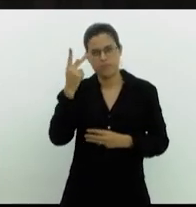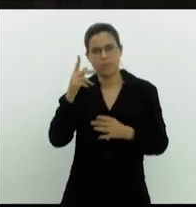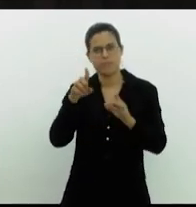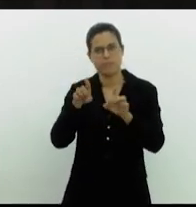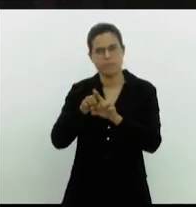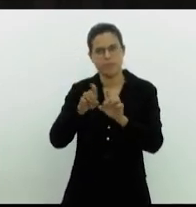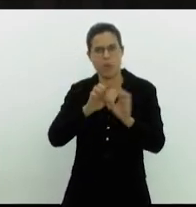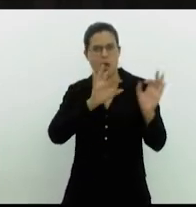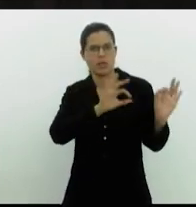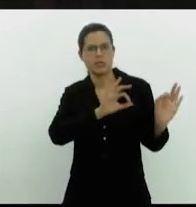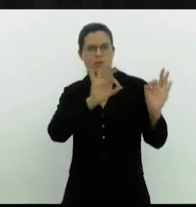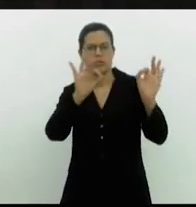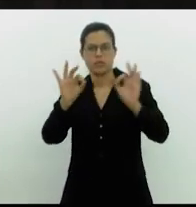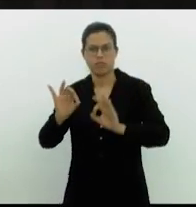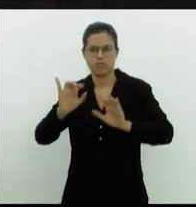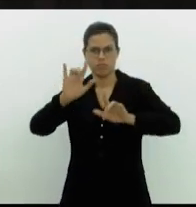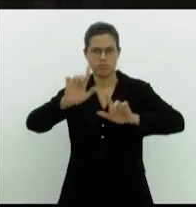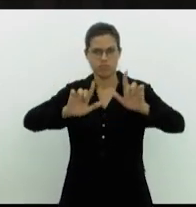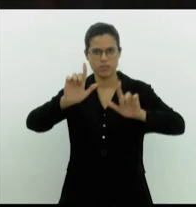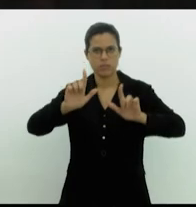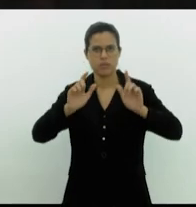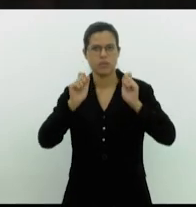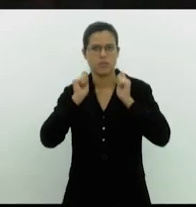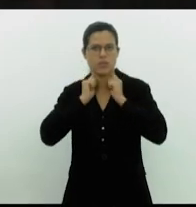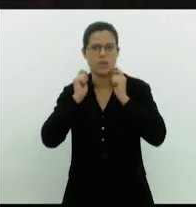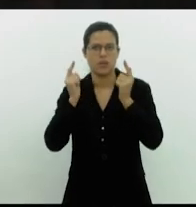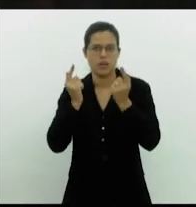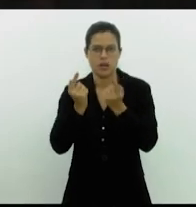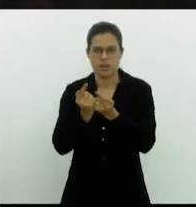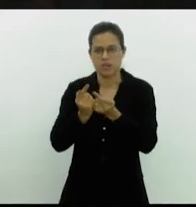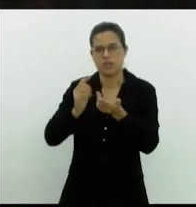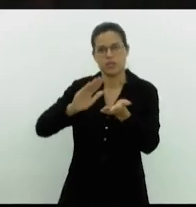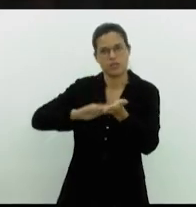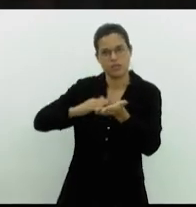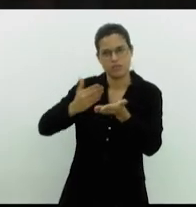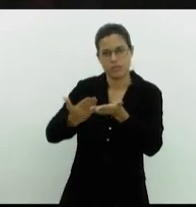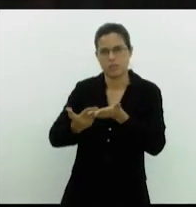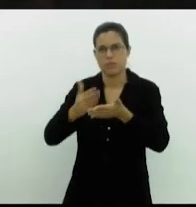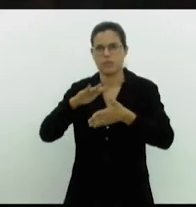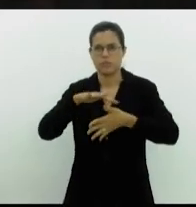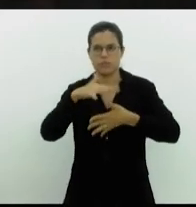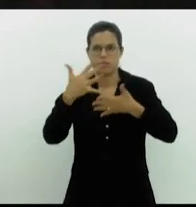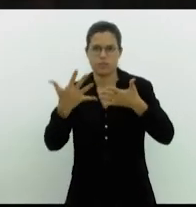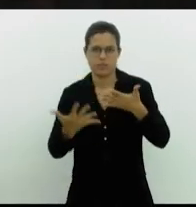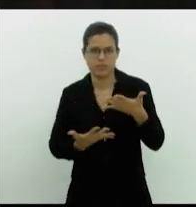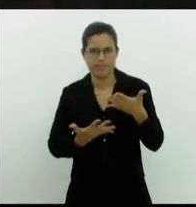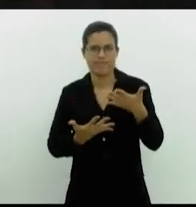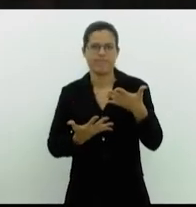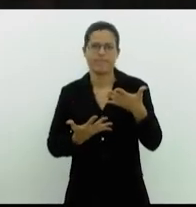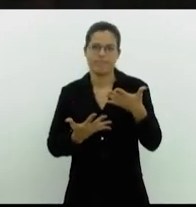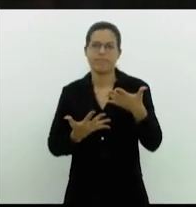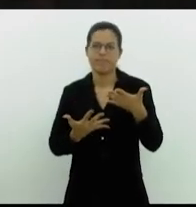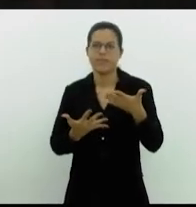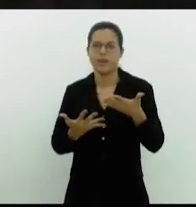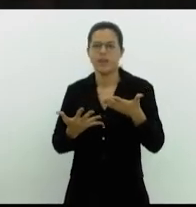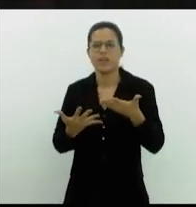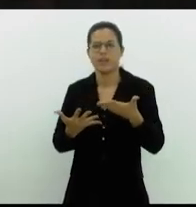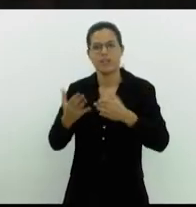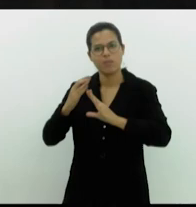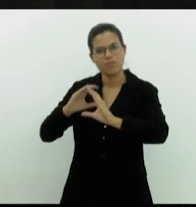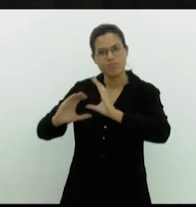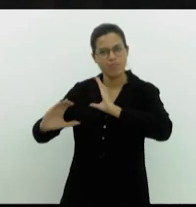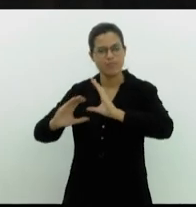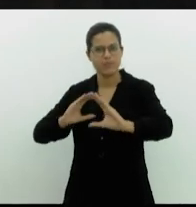TV Alerge, senhora intérprete da língua de Libras, que leva a nossa voz aos